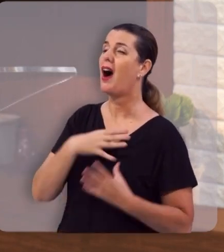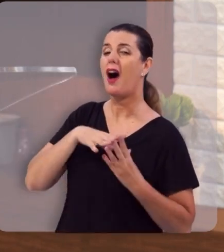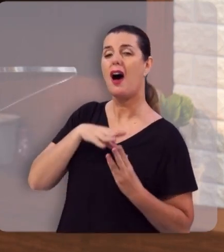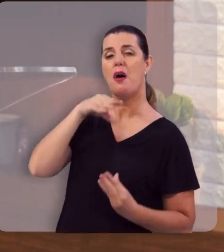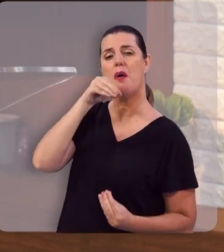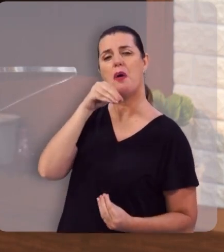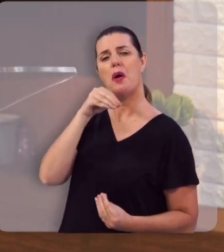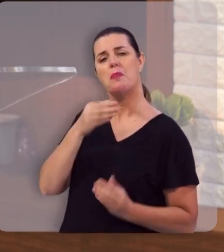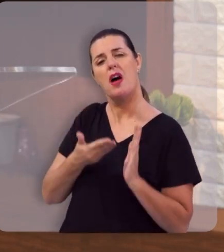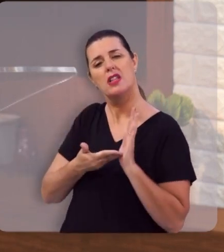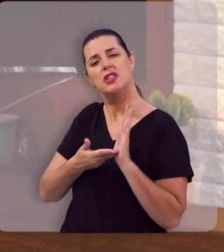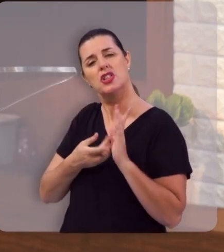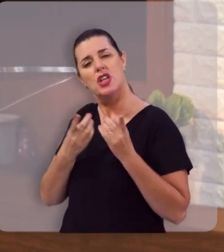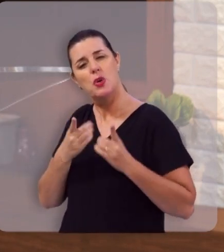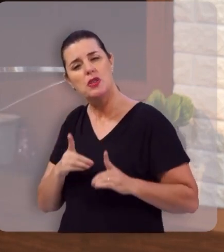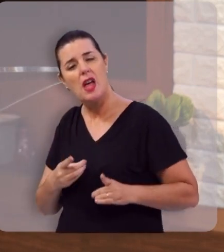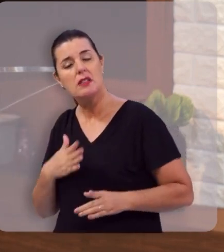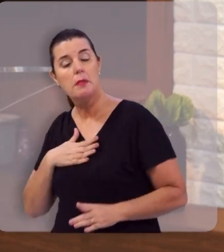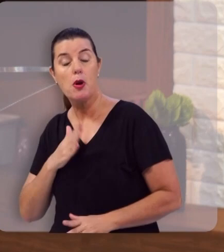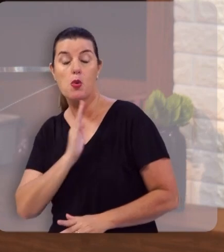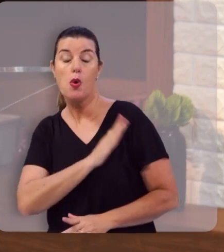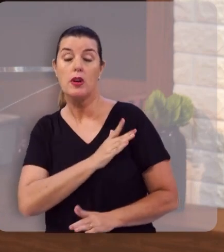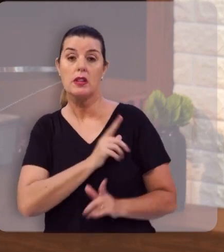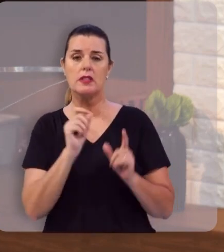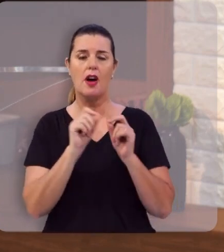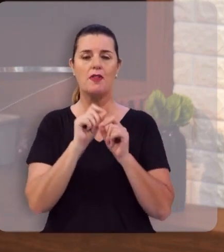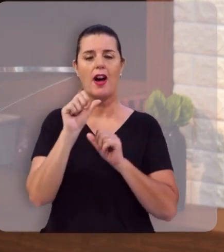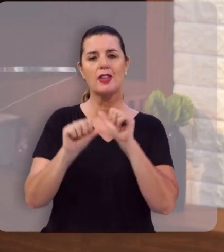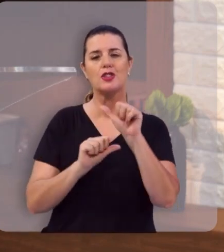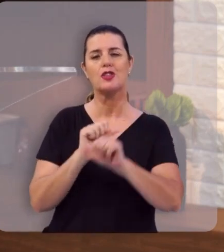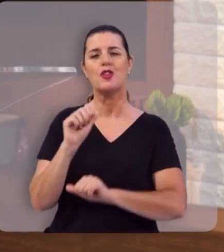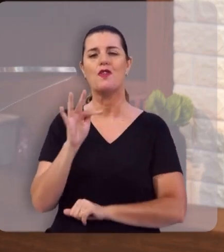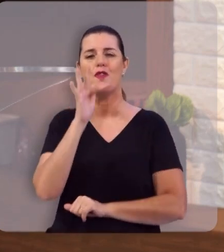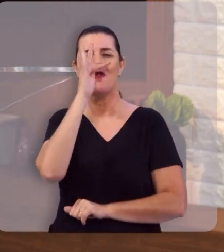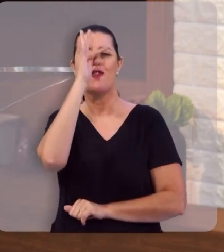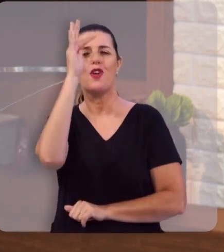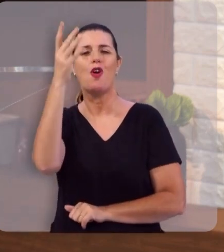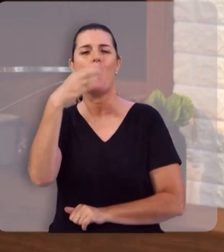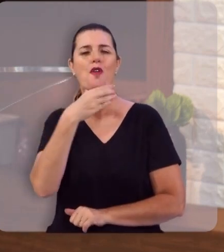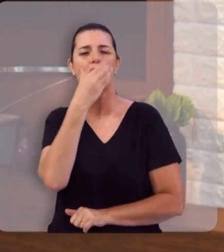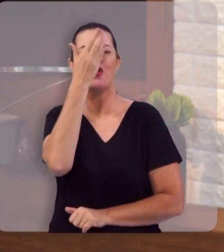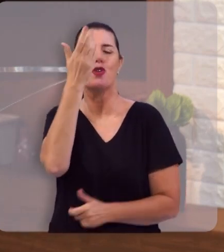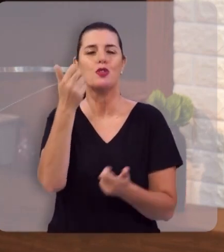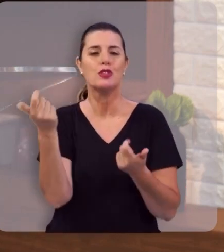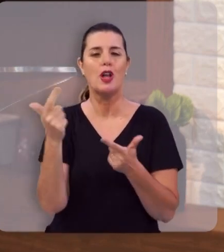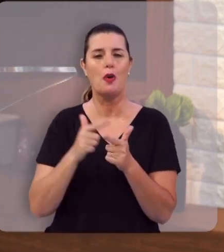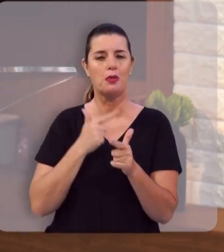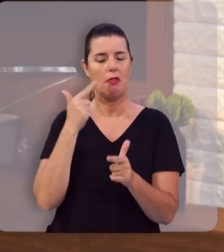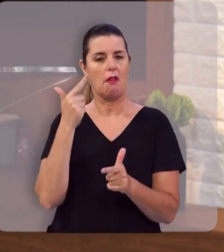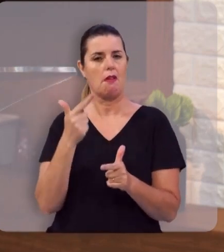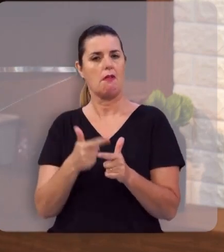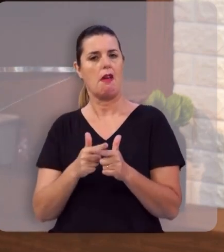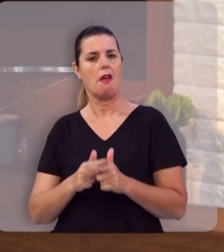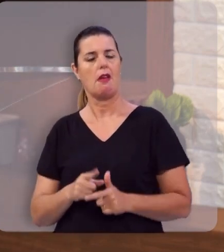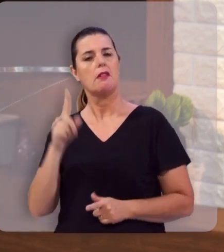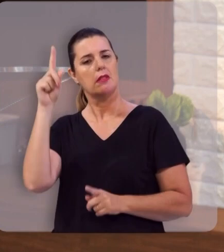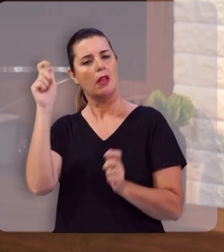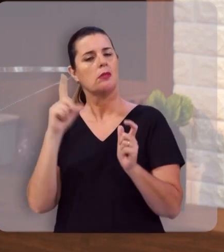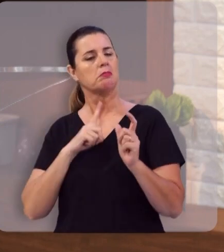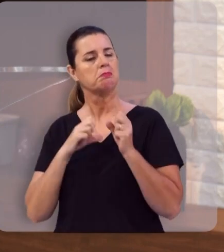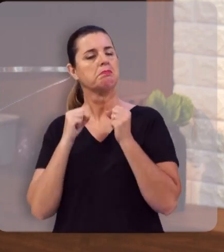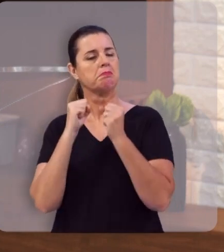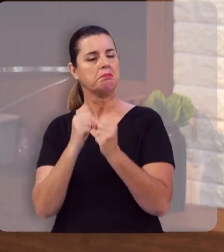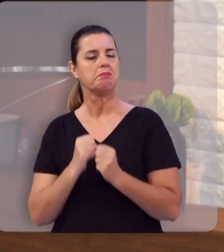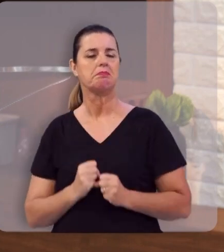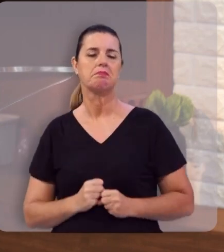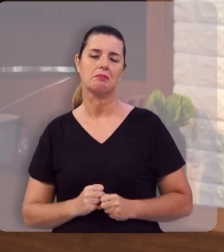tire o deserto do meu coração e faça tudo florescer e frutificar. Deus é